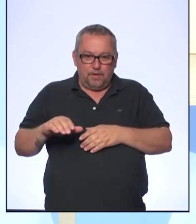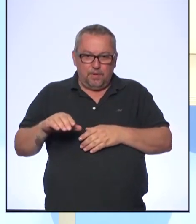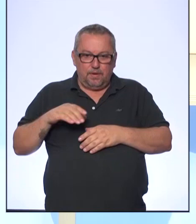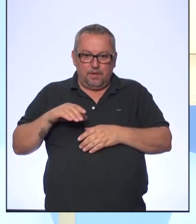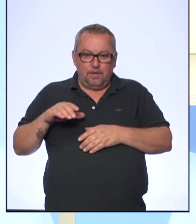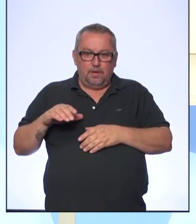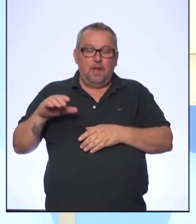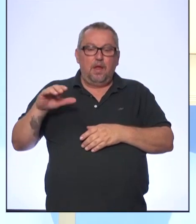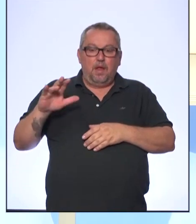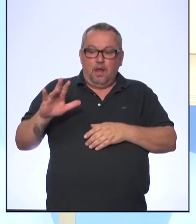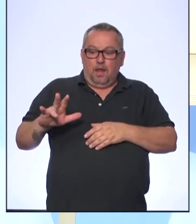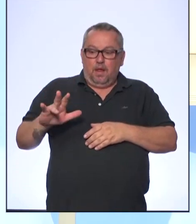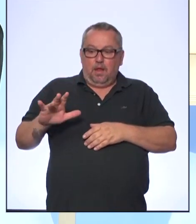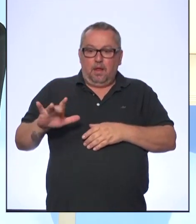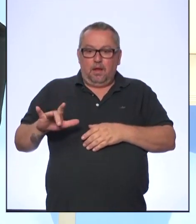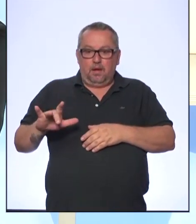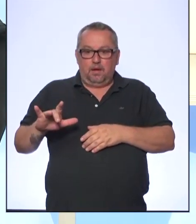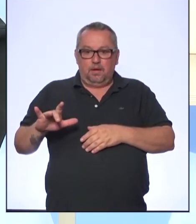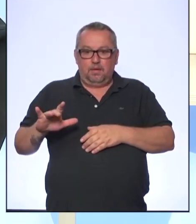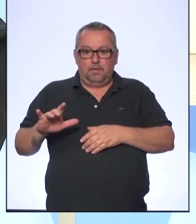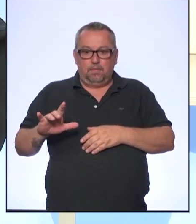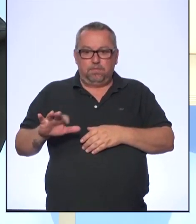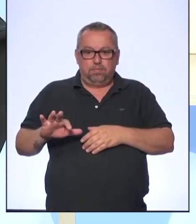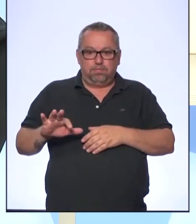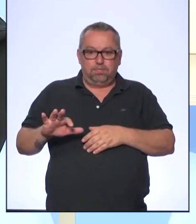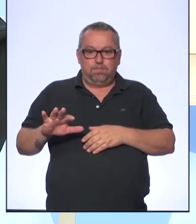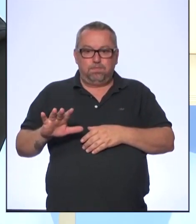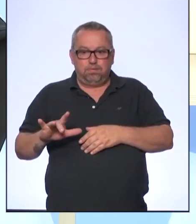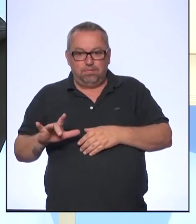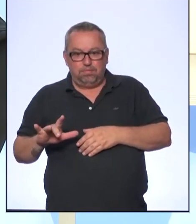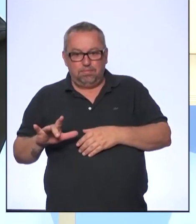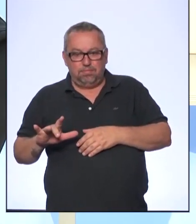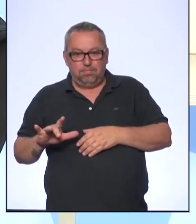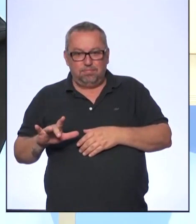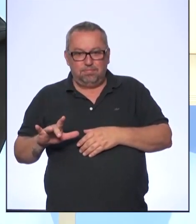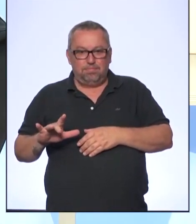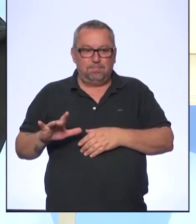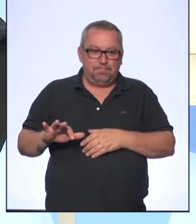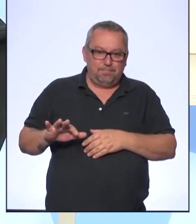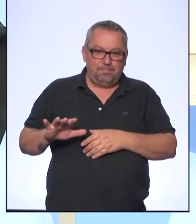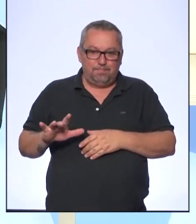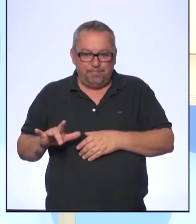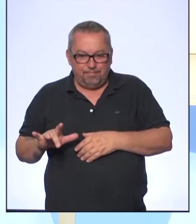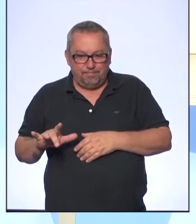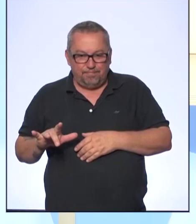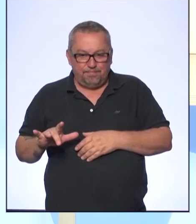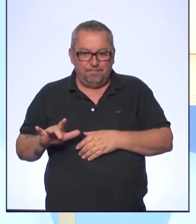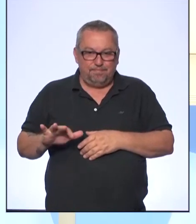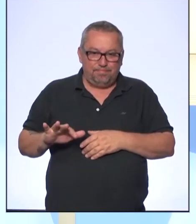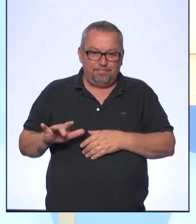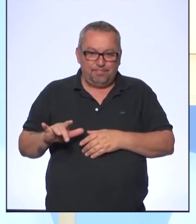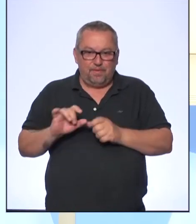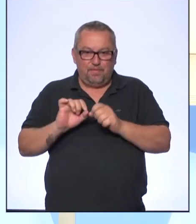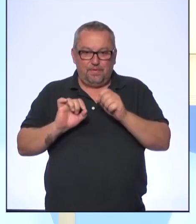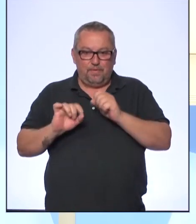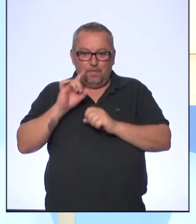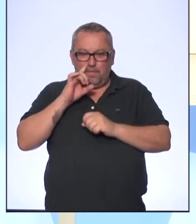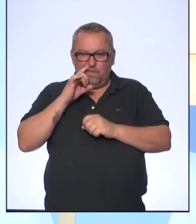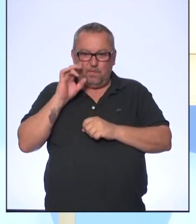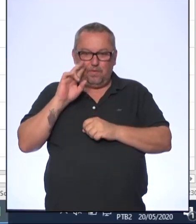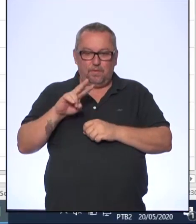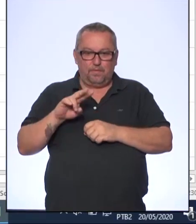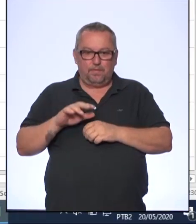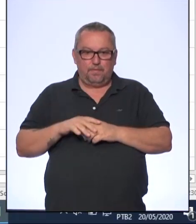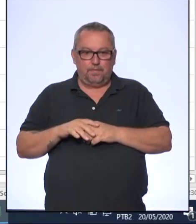tenho sempre os dois. Eu tenho o meu botão da direita e o meu botão da esquerda. O que eu faço? Ó? Olha aí na tela de